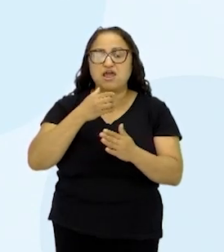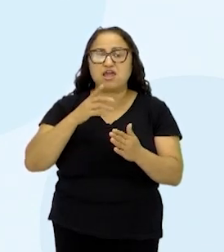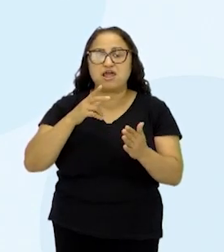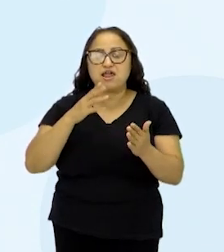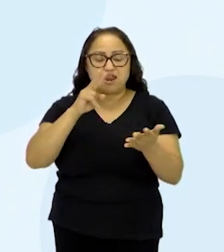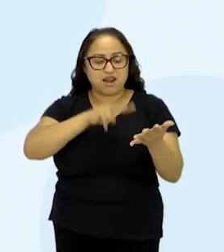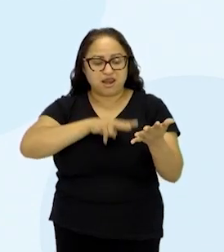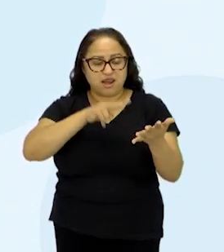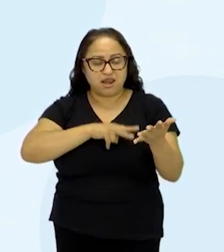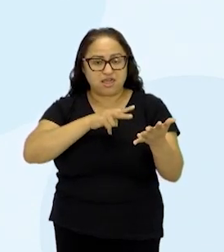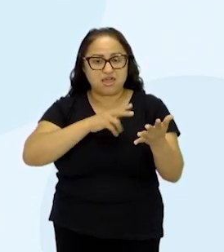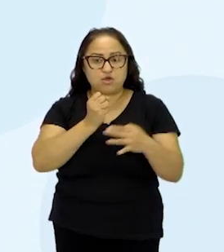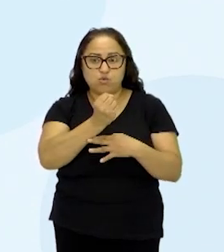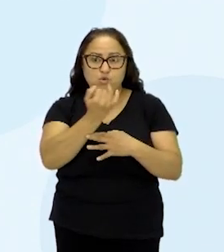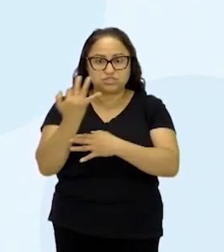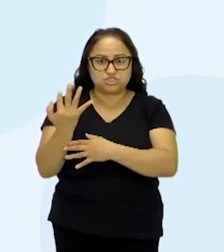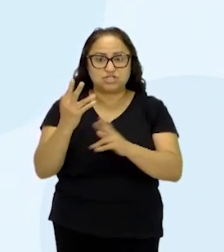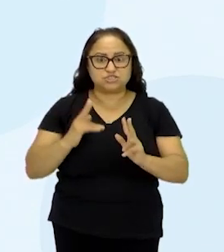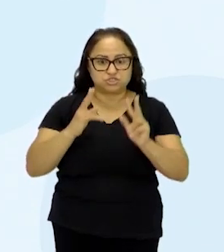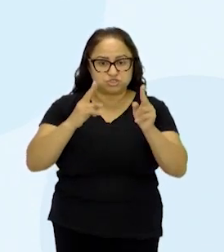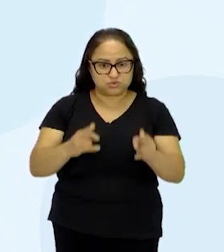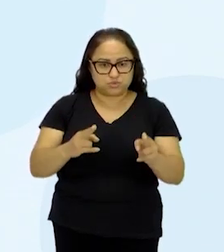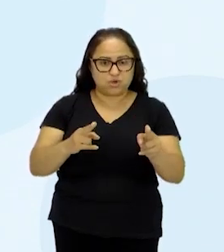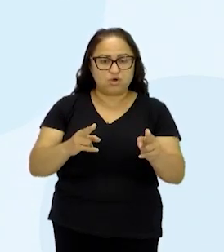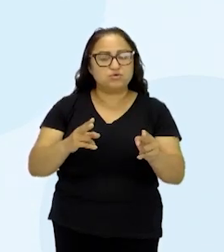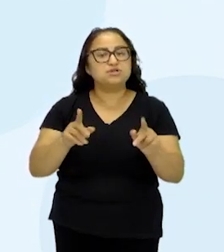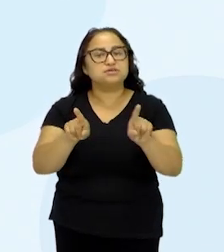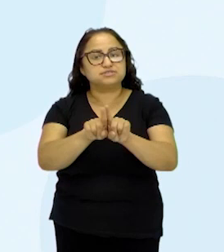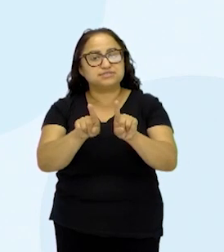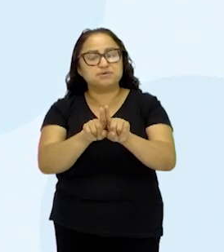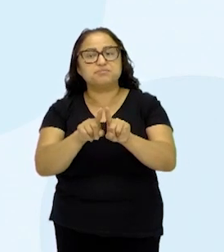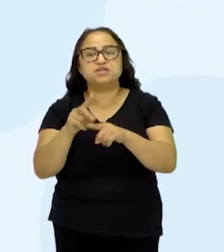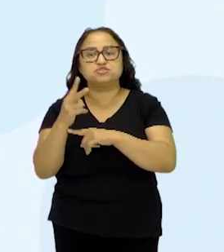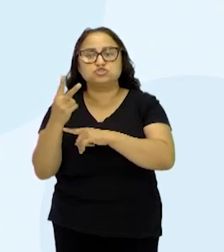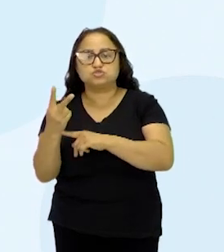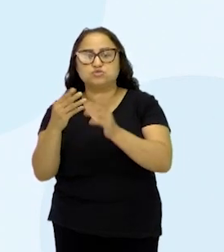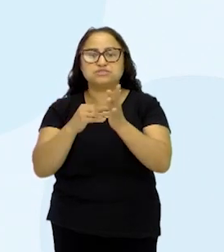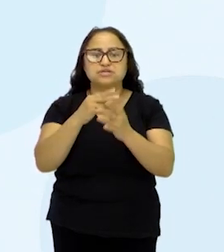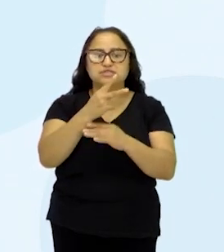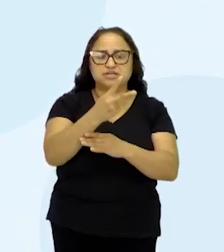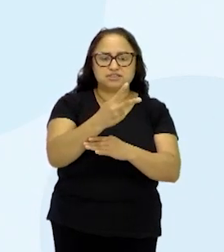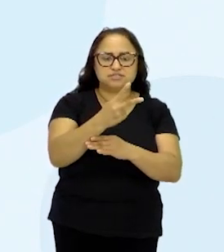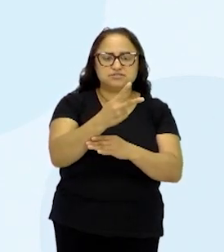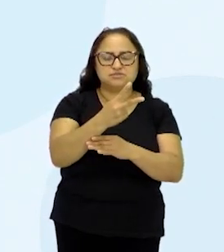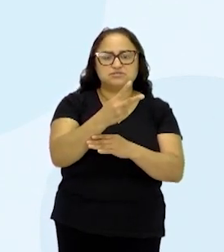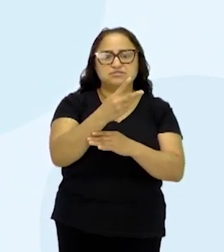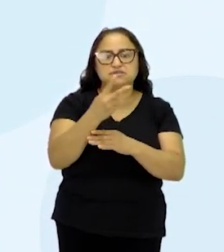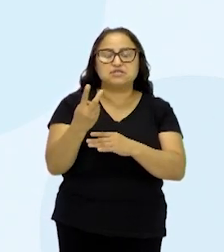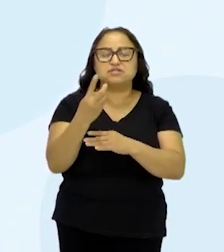quantidade de livros, cada estudante leria de 2 a 3 livros por ano, ou seja, essa é a nossa média.